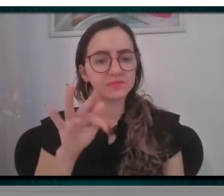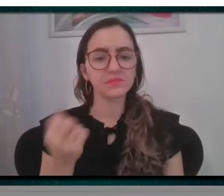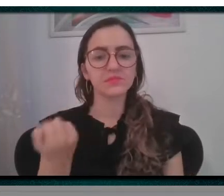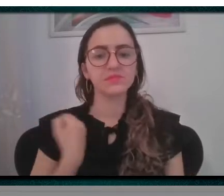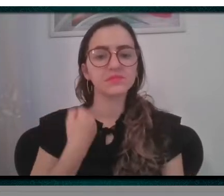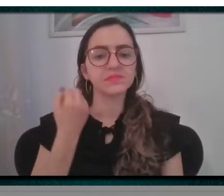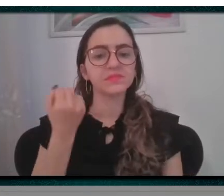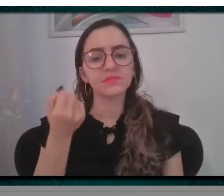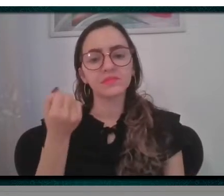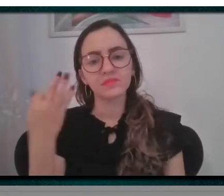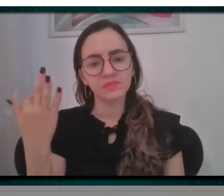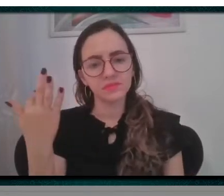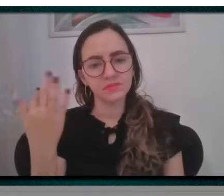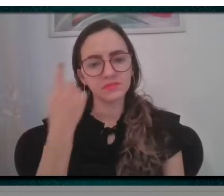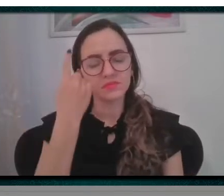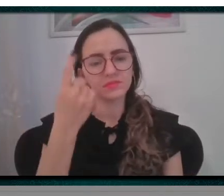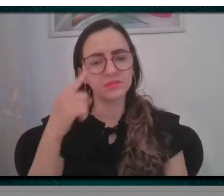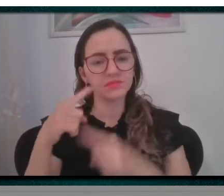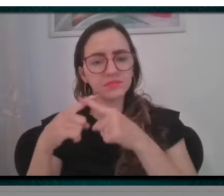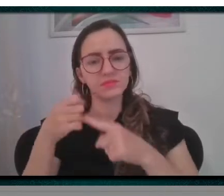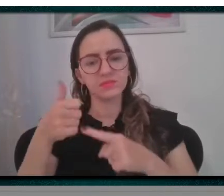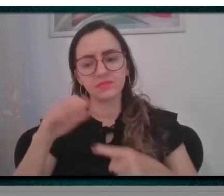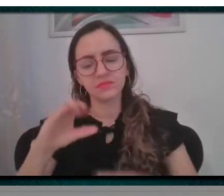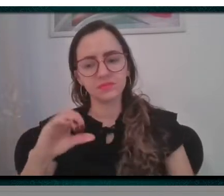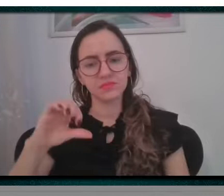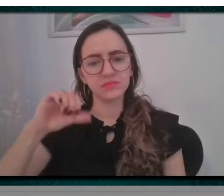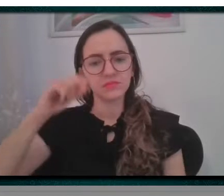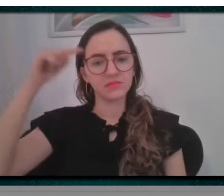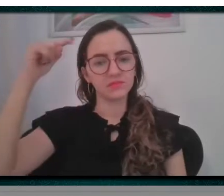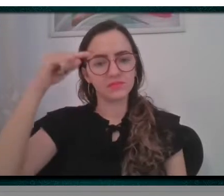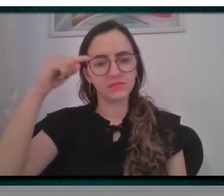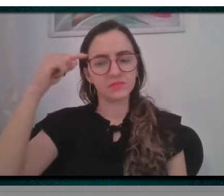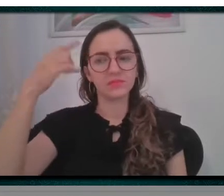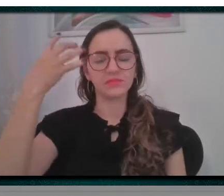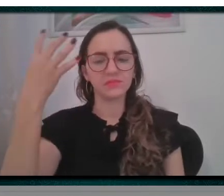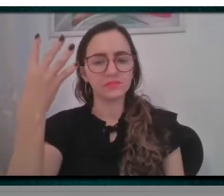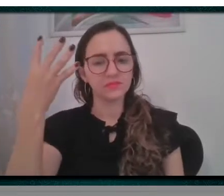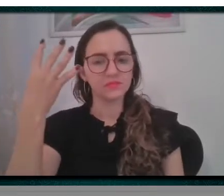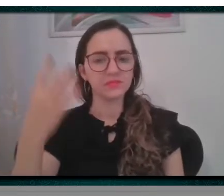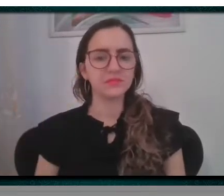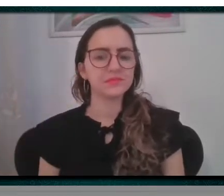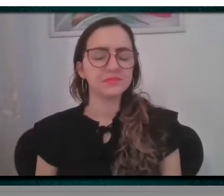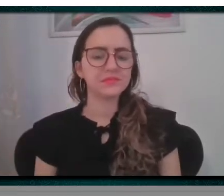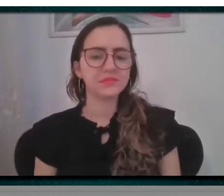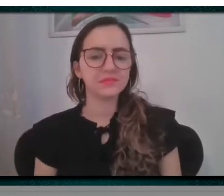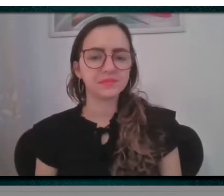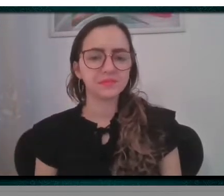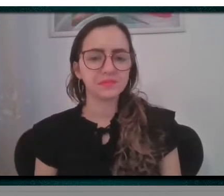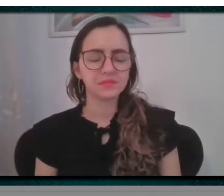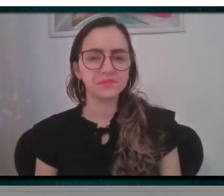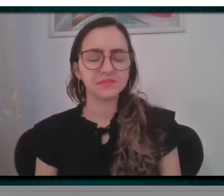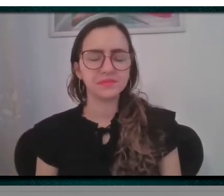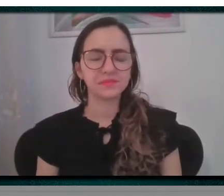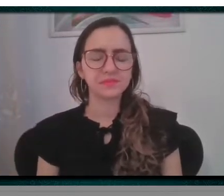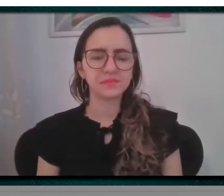a 1 vezes 10 a menos 4. Observe isso aqui, cara.